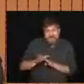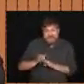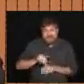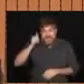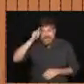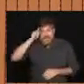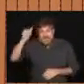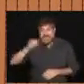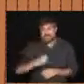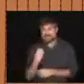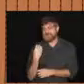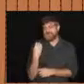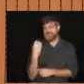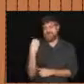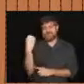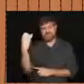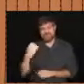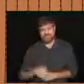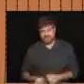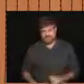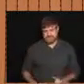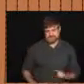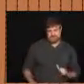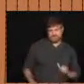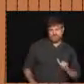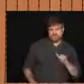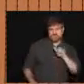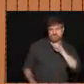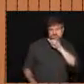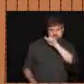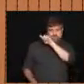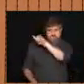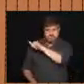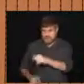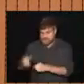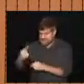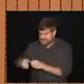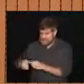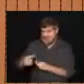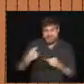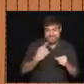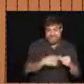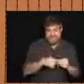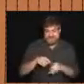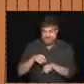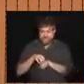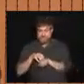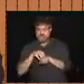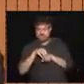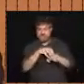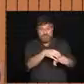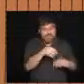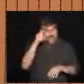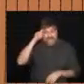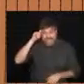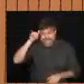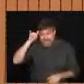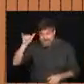evitar viagens internacionais e intermunicipais,